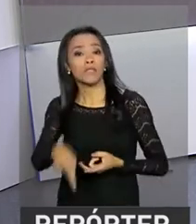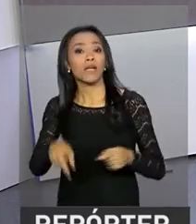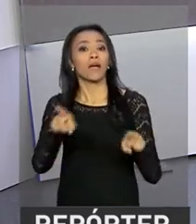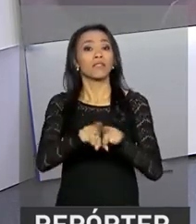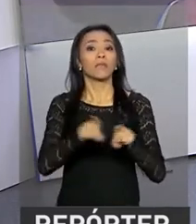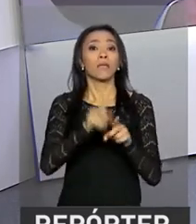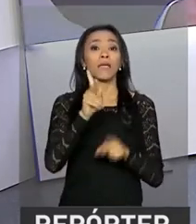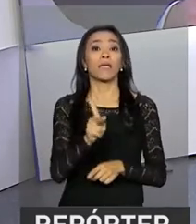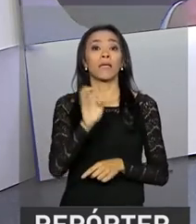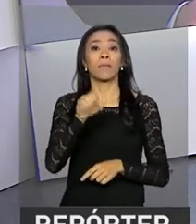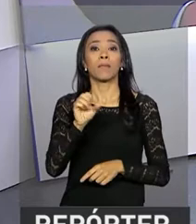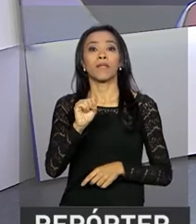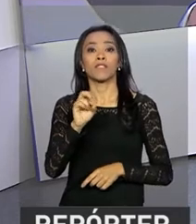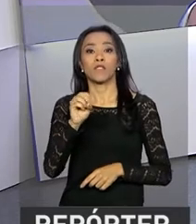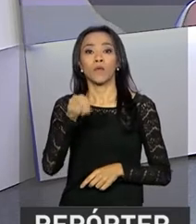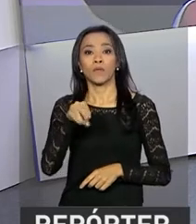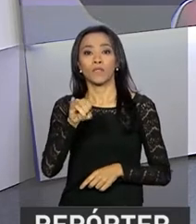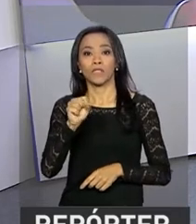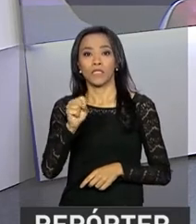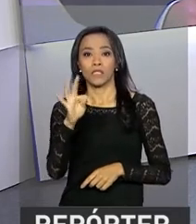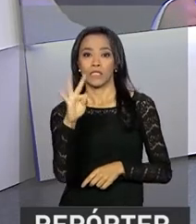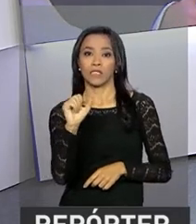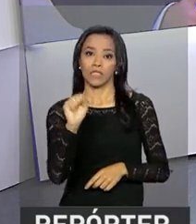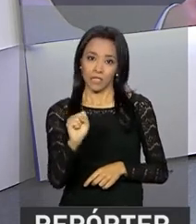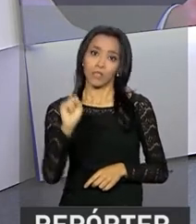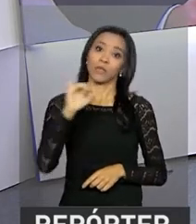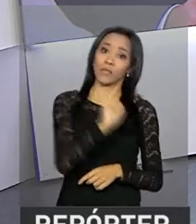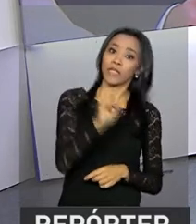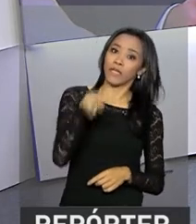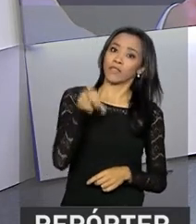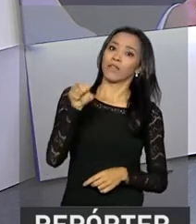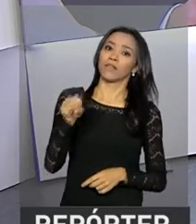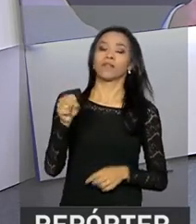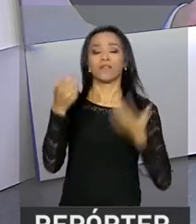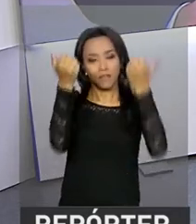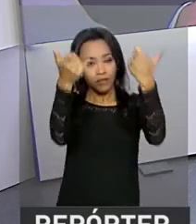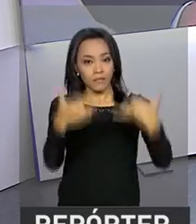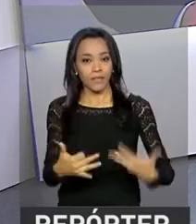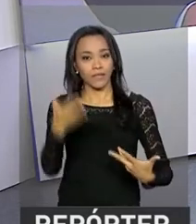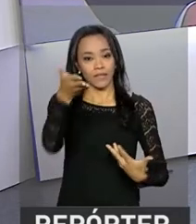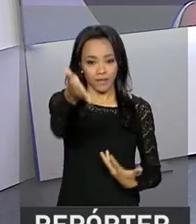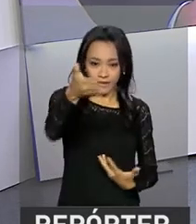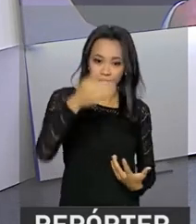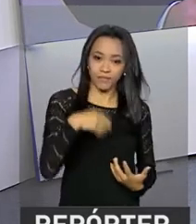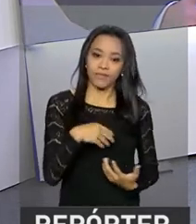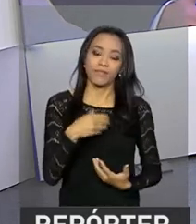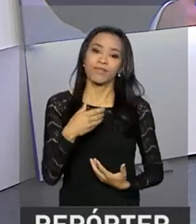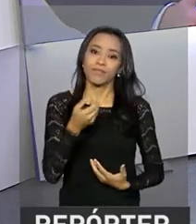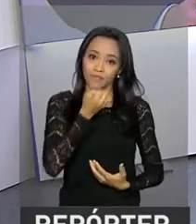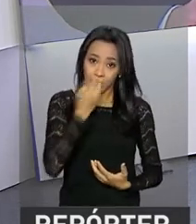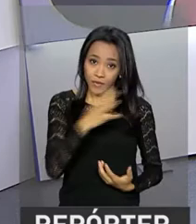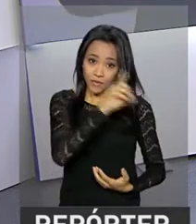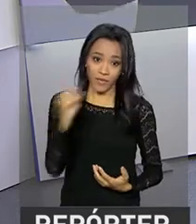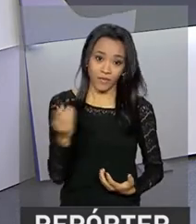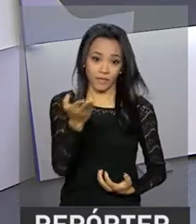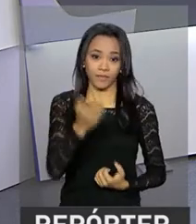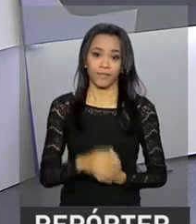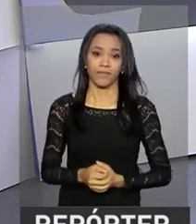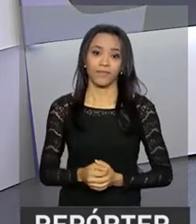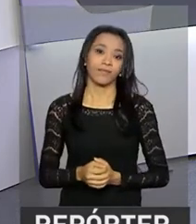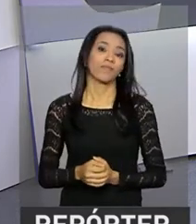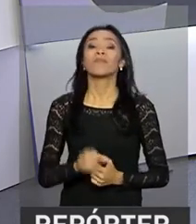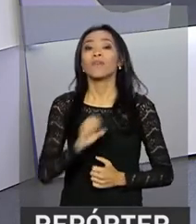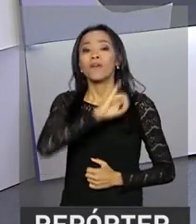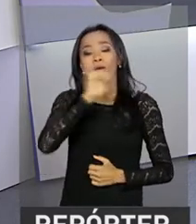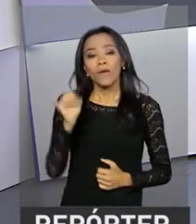para a gente ao vivo é o repórter João Pedro Neto, que conversa com a gente agora. JP, bom dia para você. Oi, Leandro,